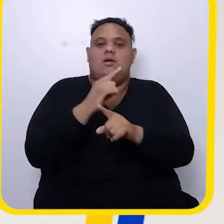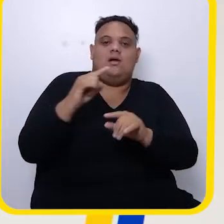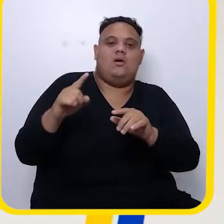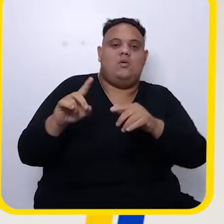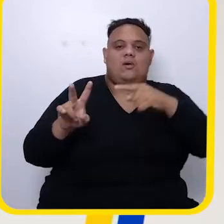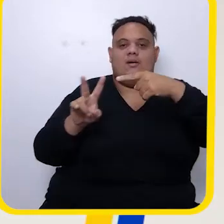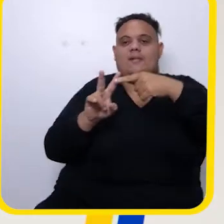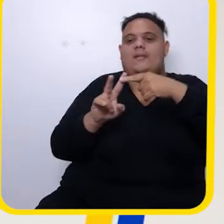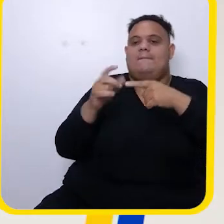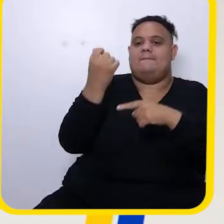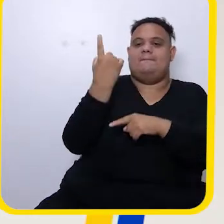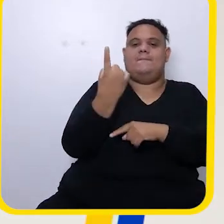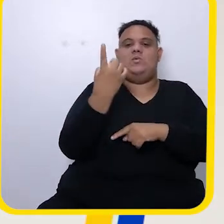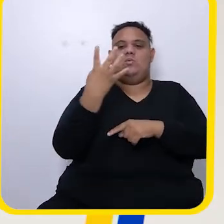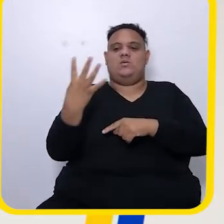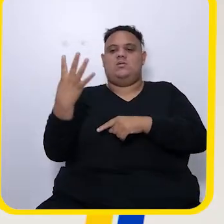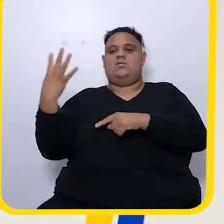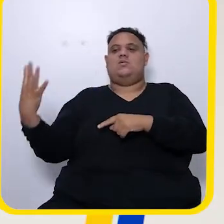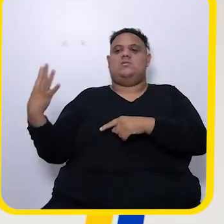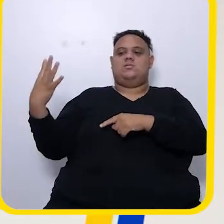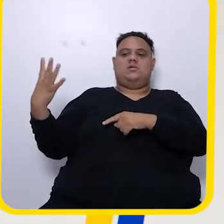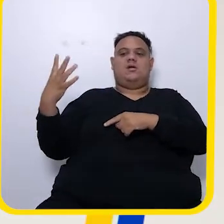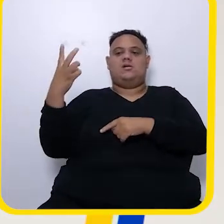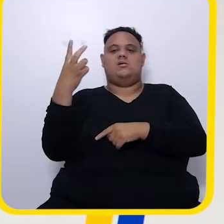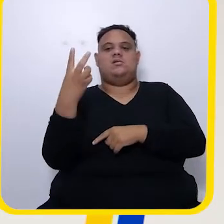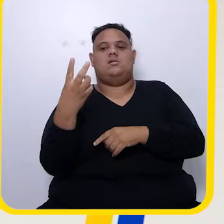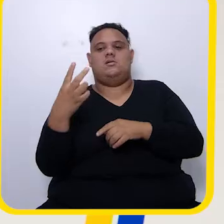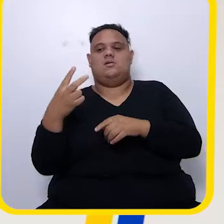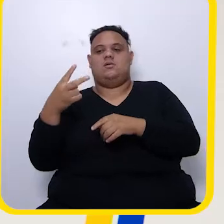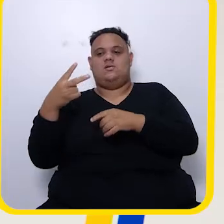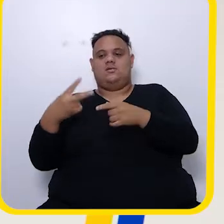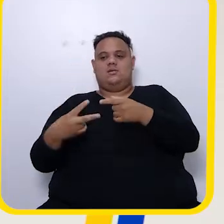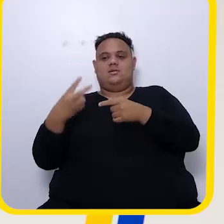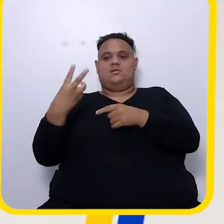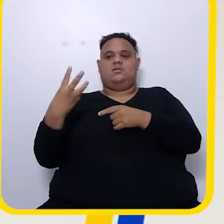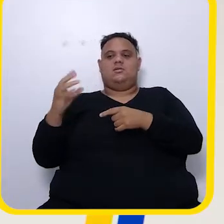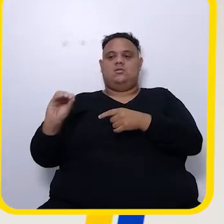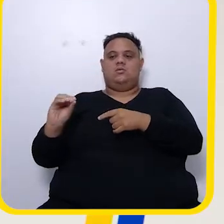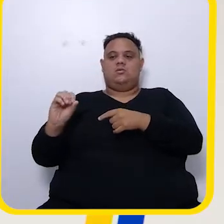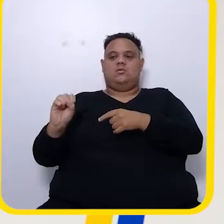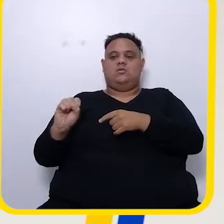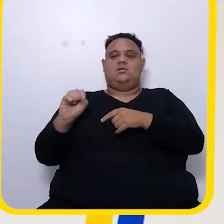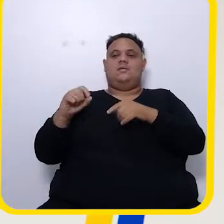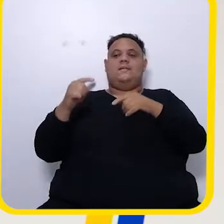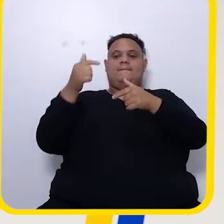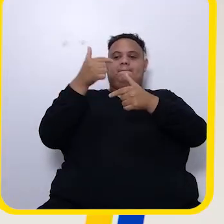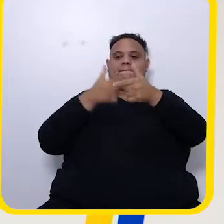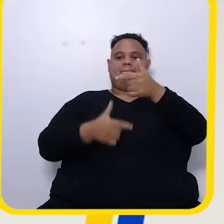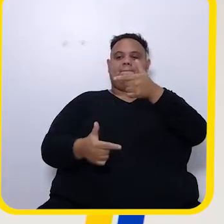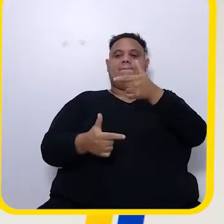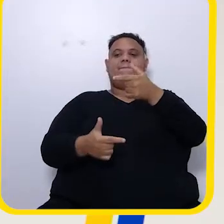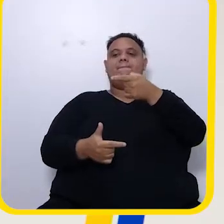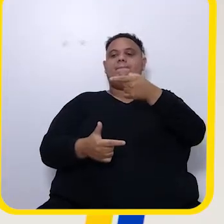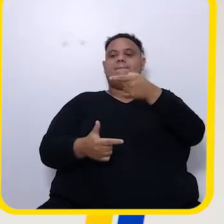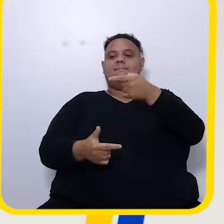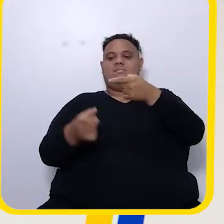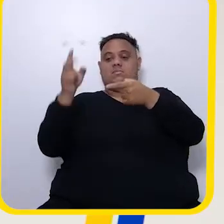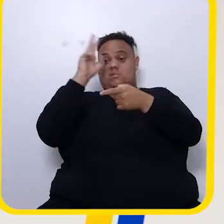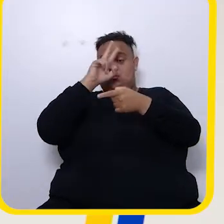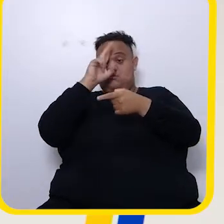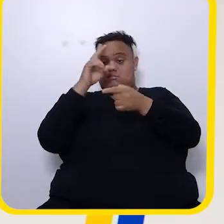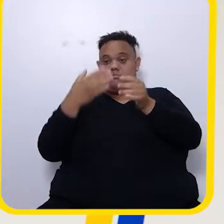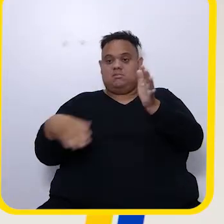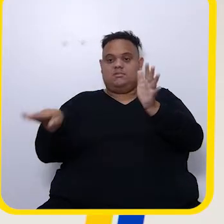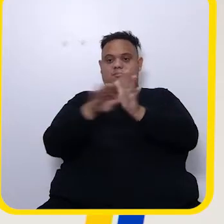do 1444 é 38. Embaixo, 2 vezes 1, que é igual a 2. Lembra que quando chega